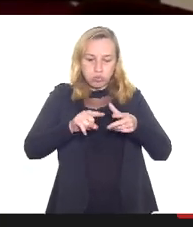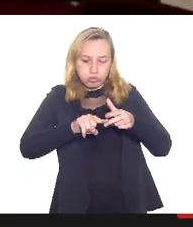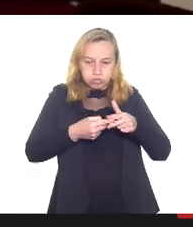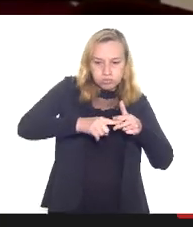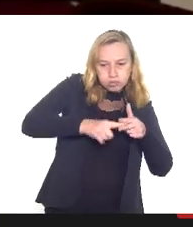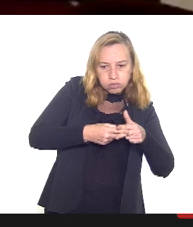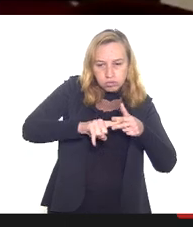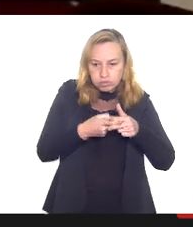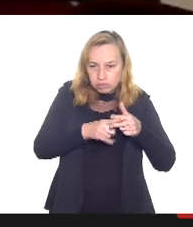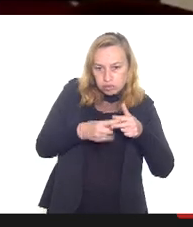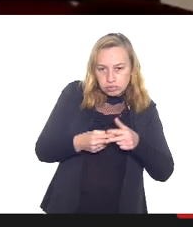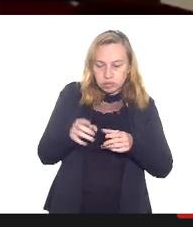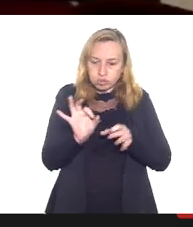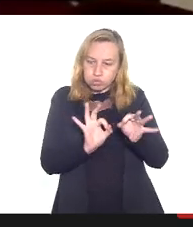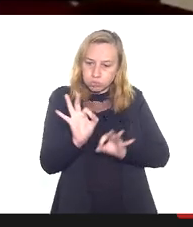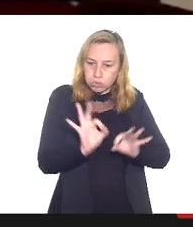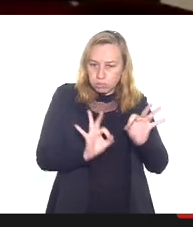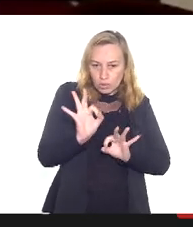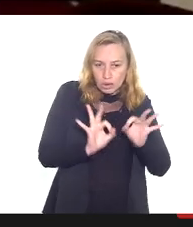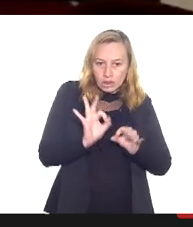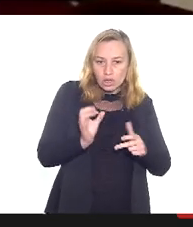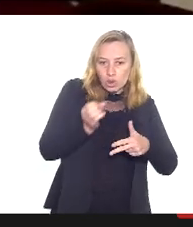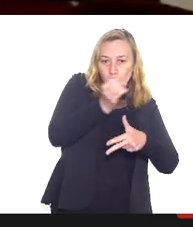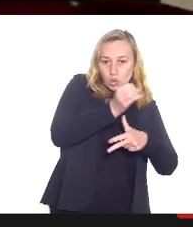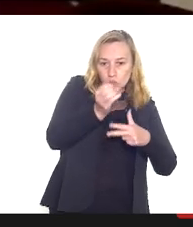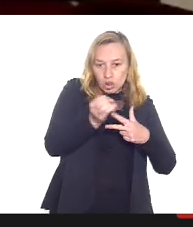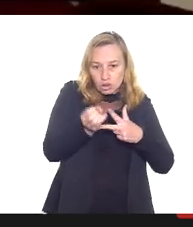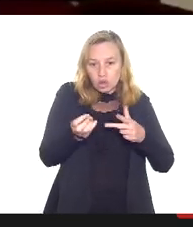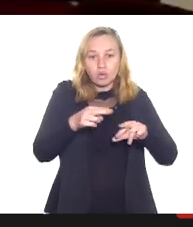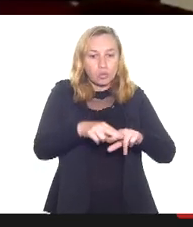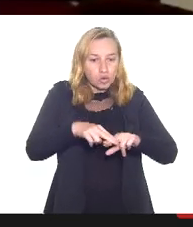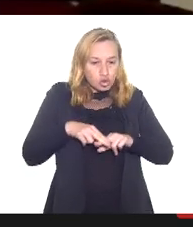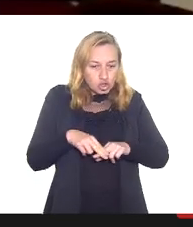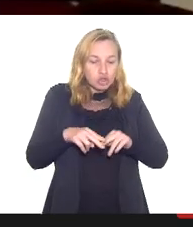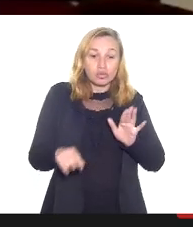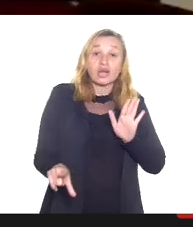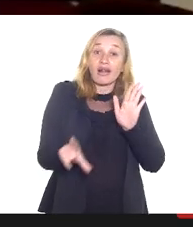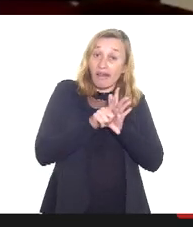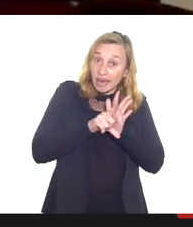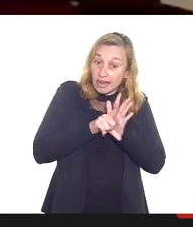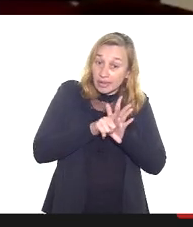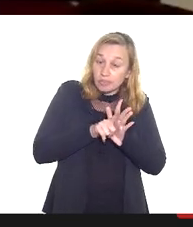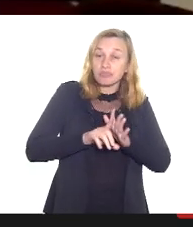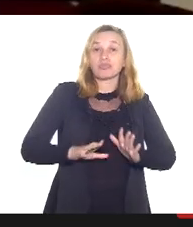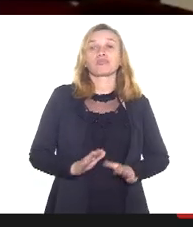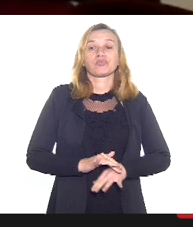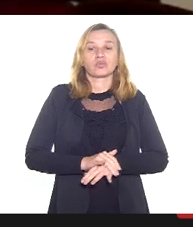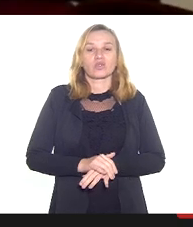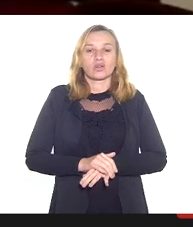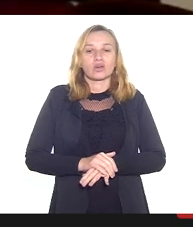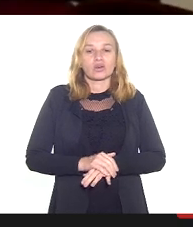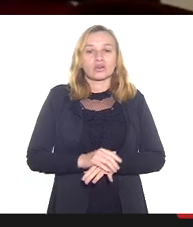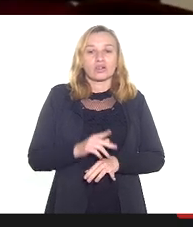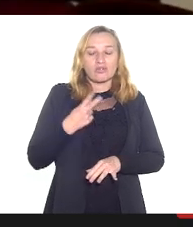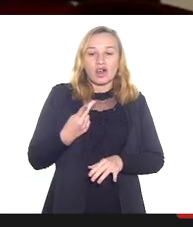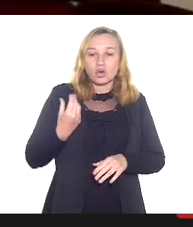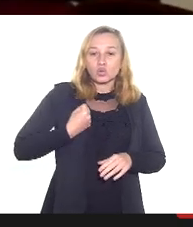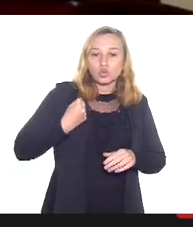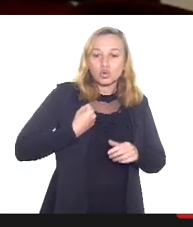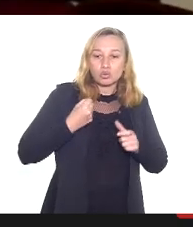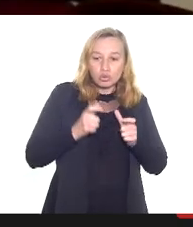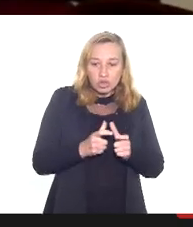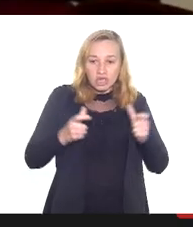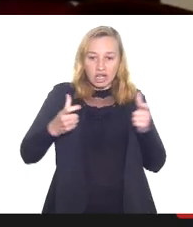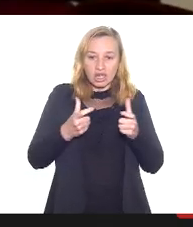que vão ocorrer no Enem, devido à legislação. Fala-se muito em aumento de carga